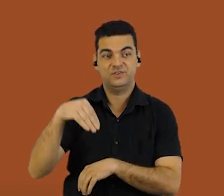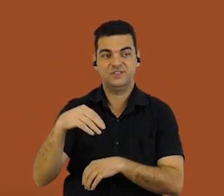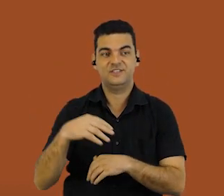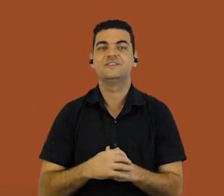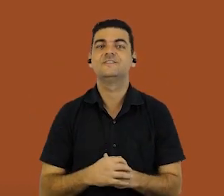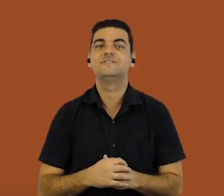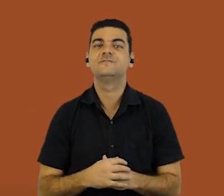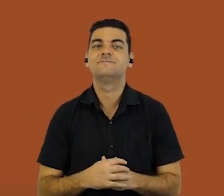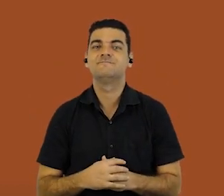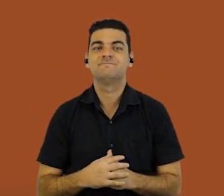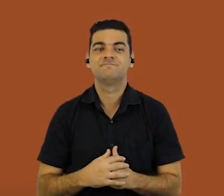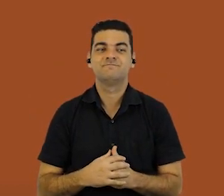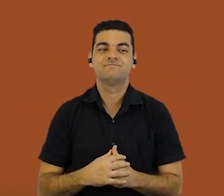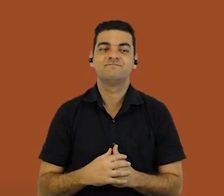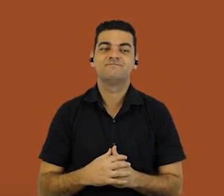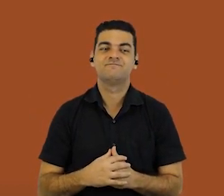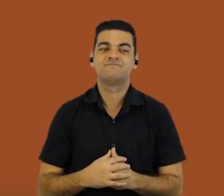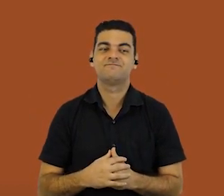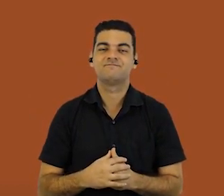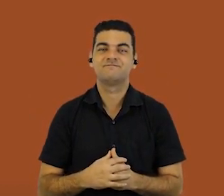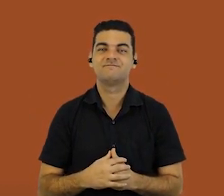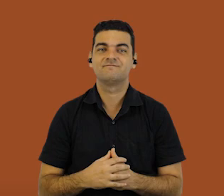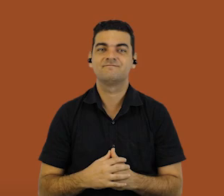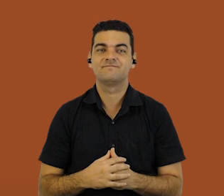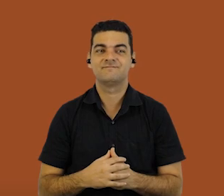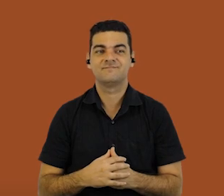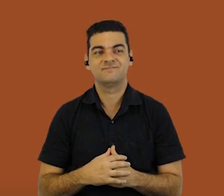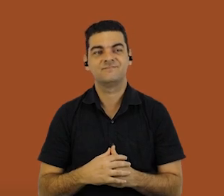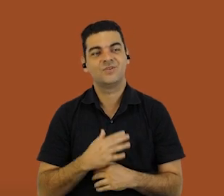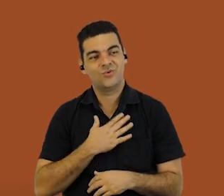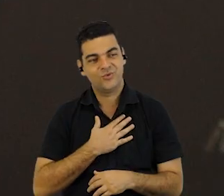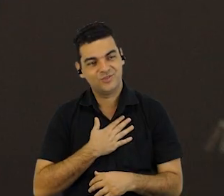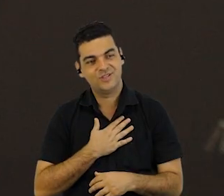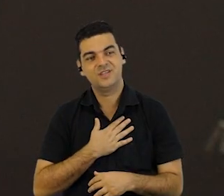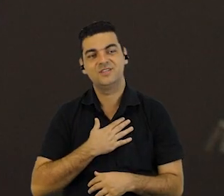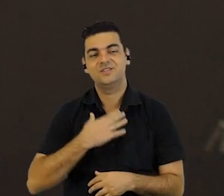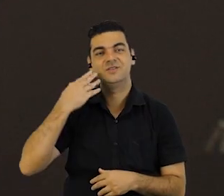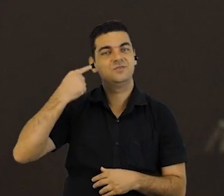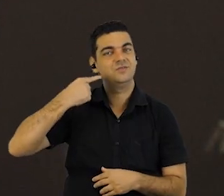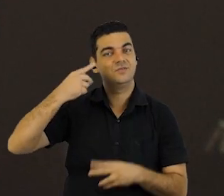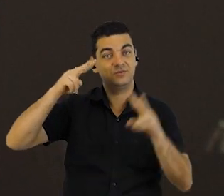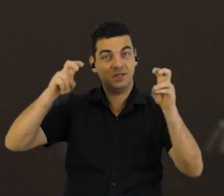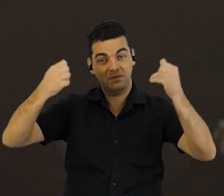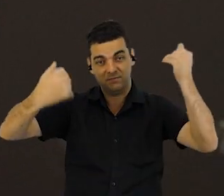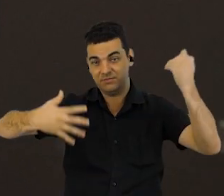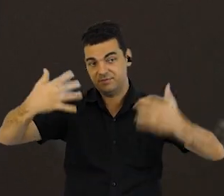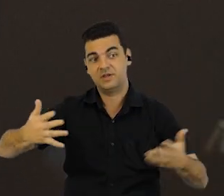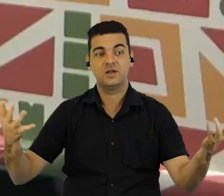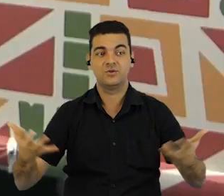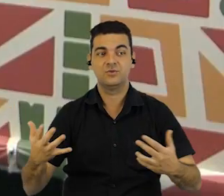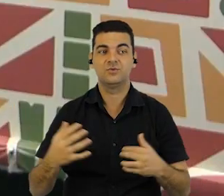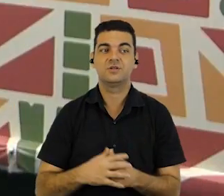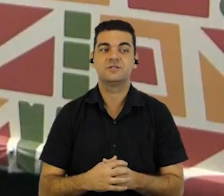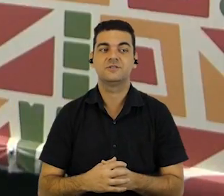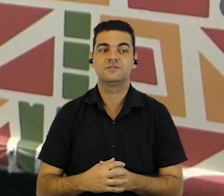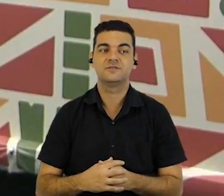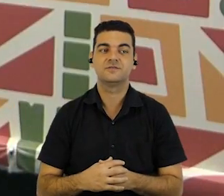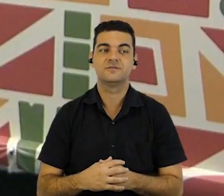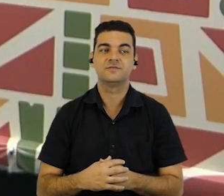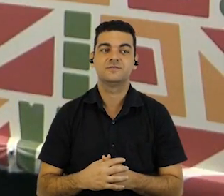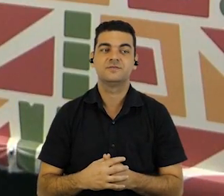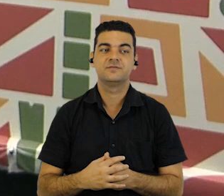minhas considerações finais, eu acho que é muito importante a gente estar fazendo essa discussão.